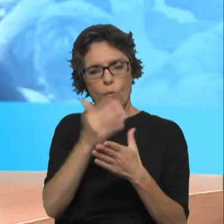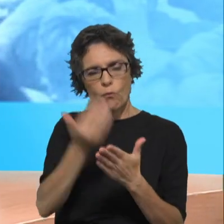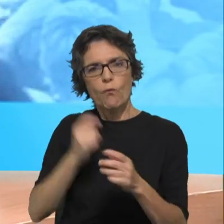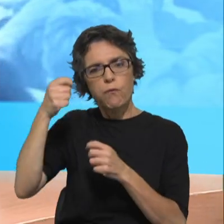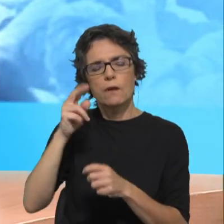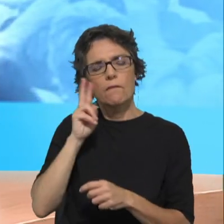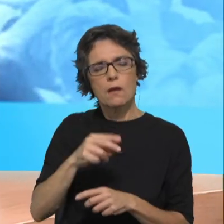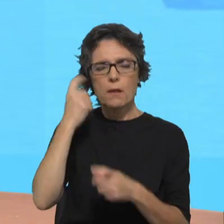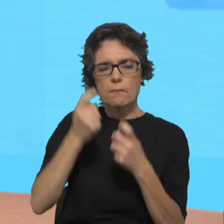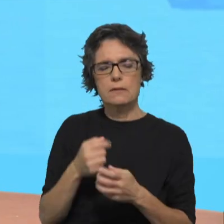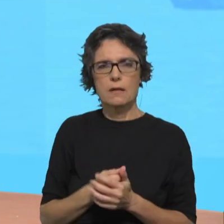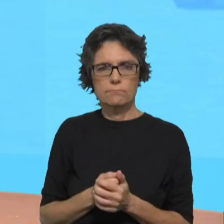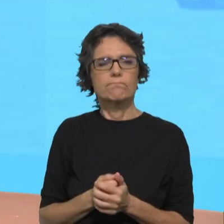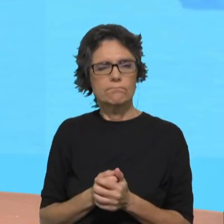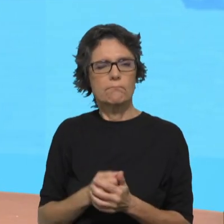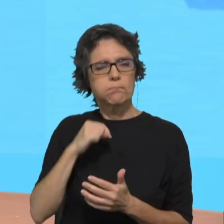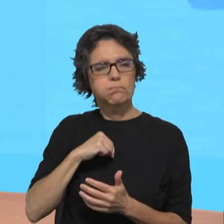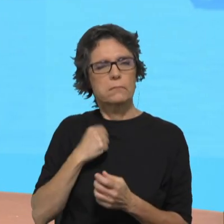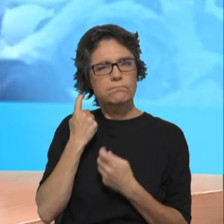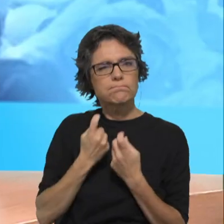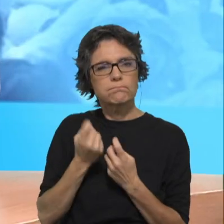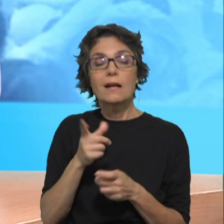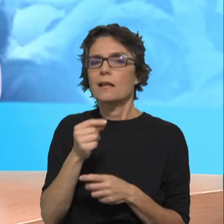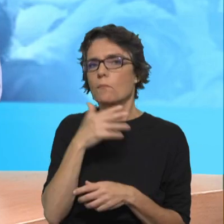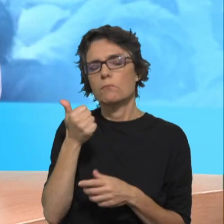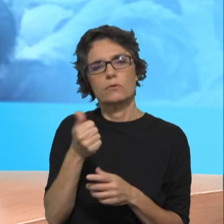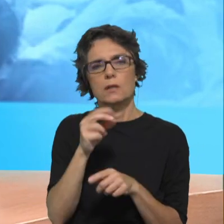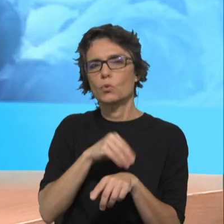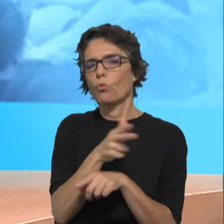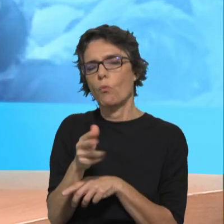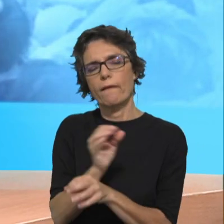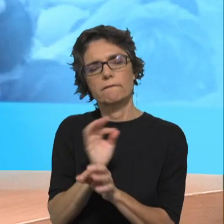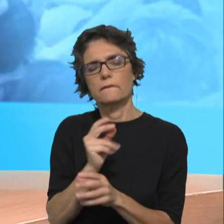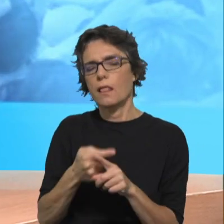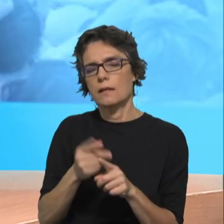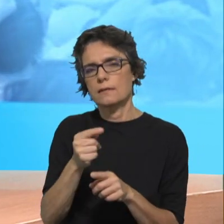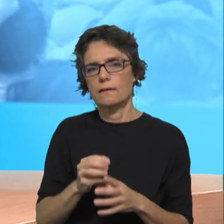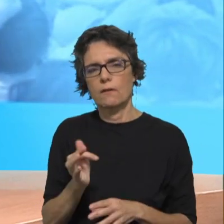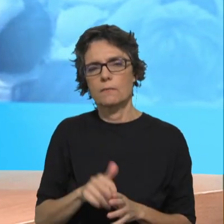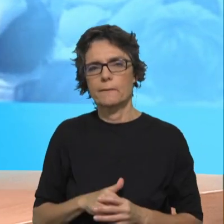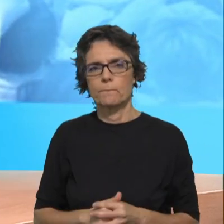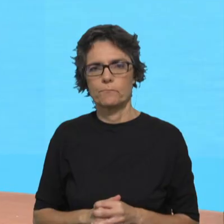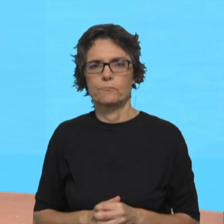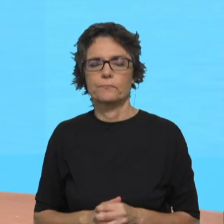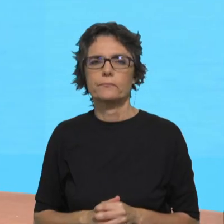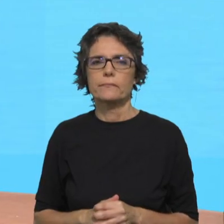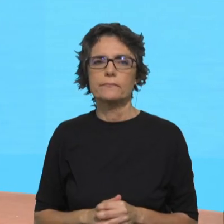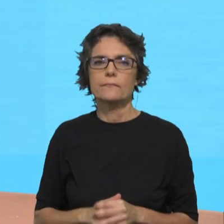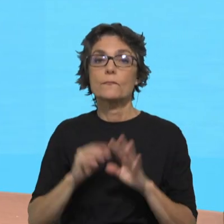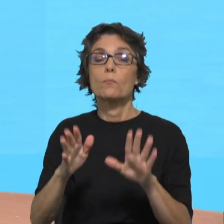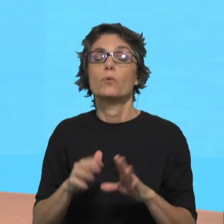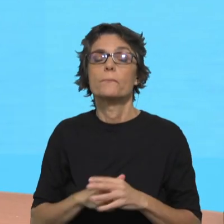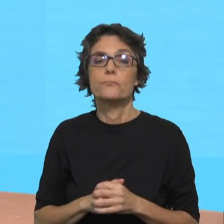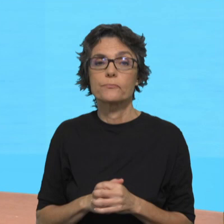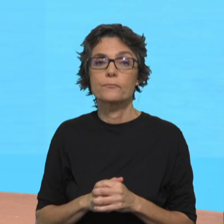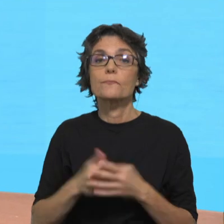carta, pensá-la, deixar-se impactar. Até porque é bonita, está bem feita, é muito interessante, muito interessante. Juan Ambrósio, e entre nós,